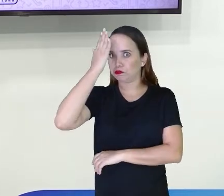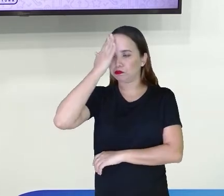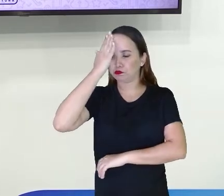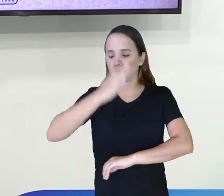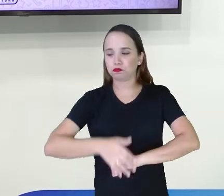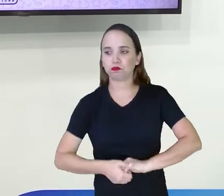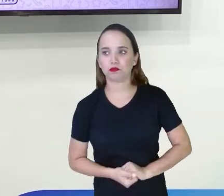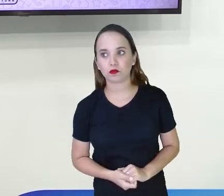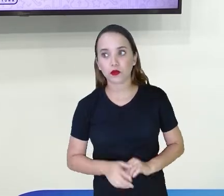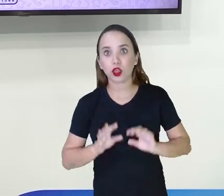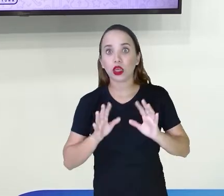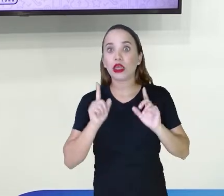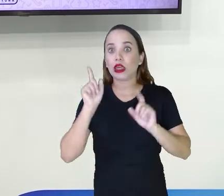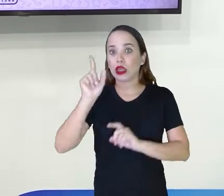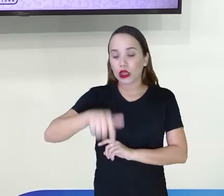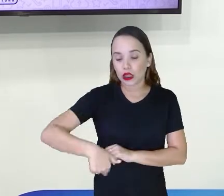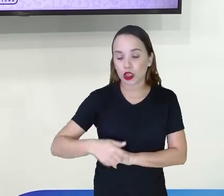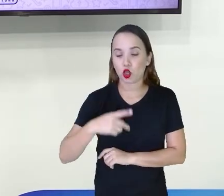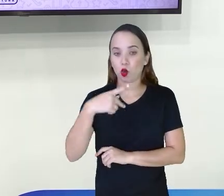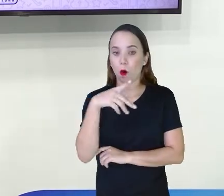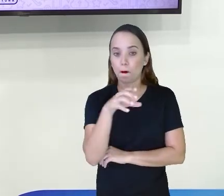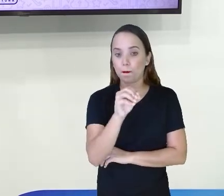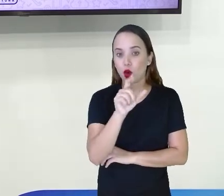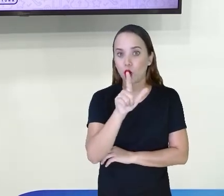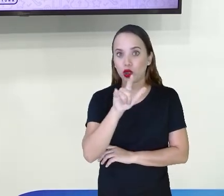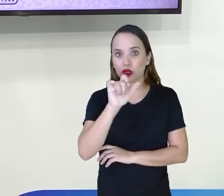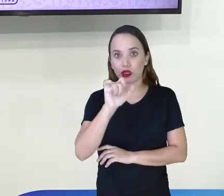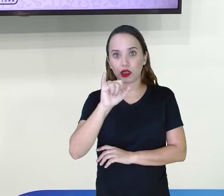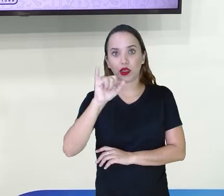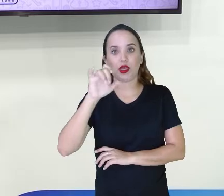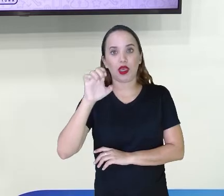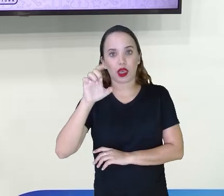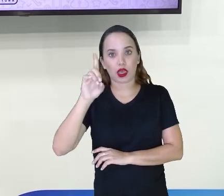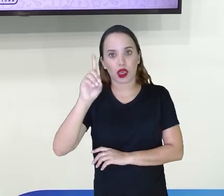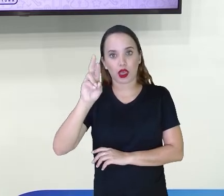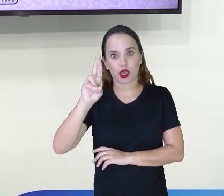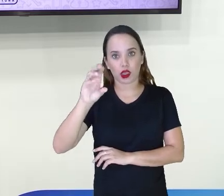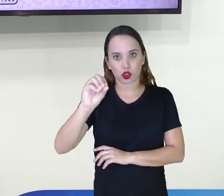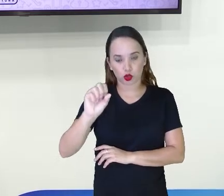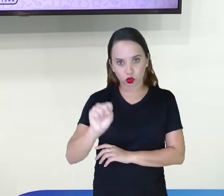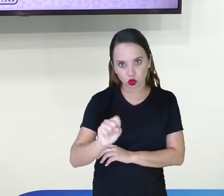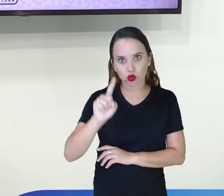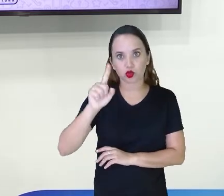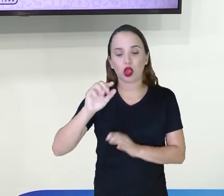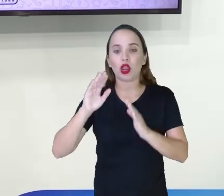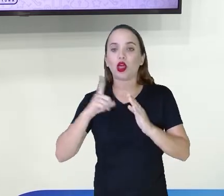os poliedros são figuras geométricas formadas por faces